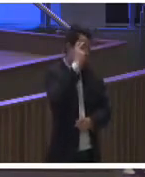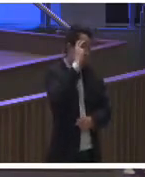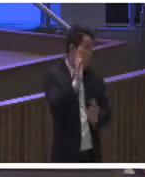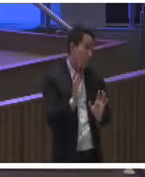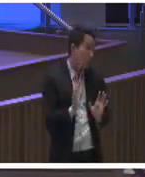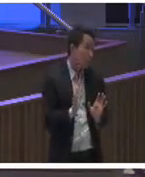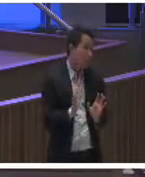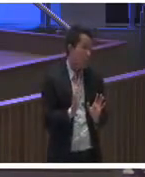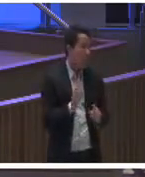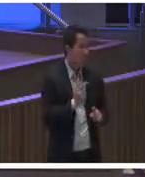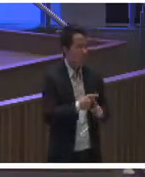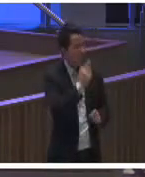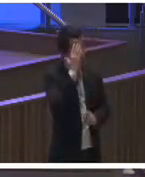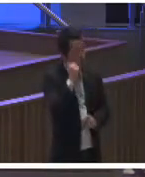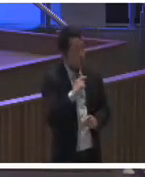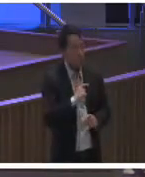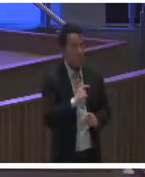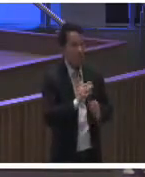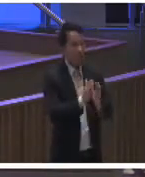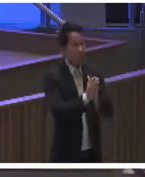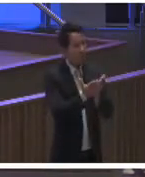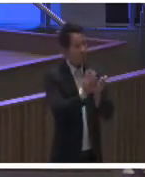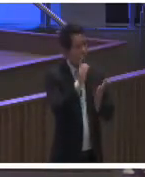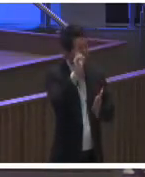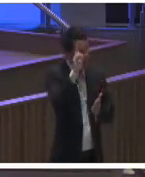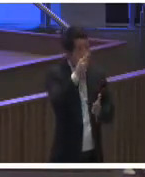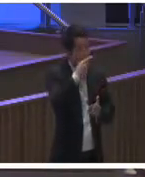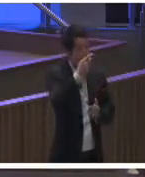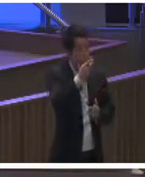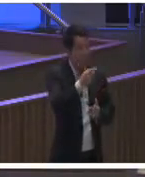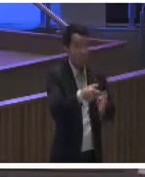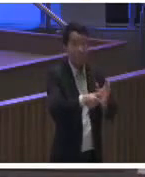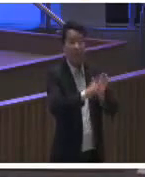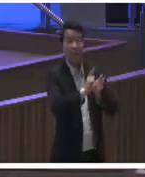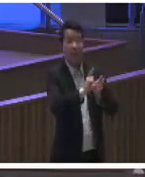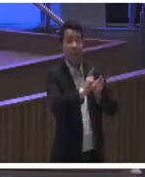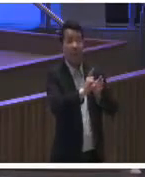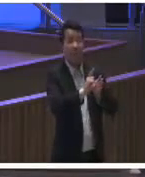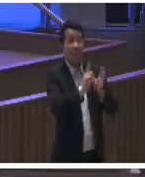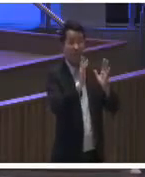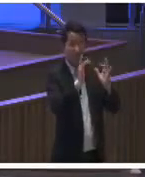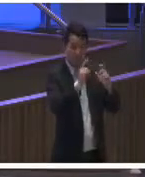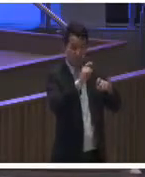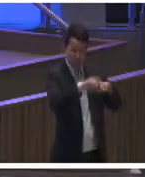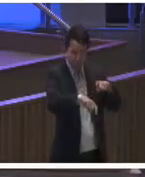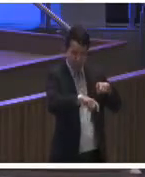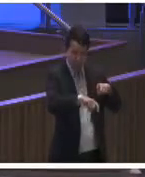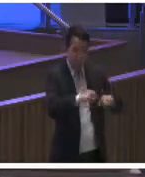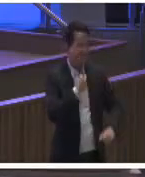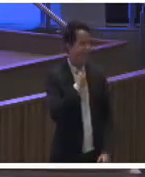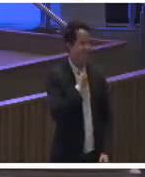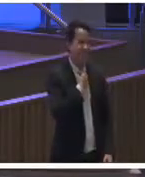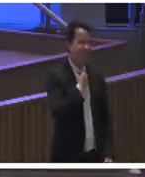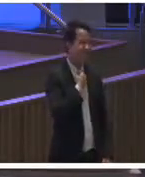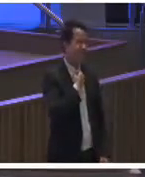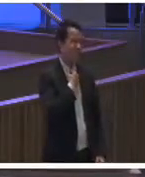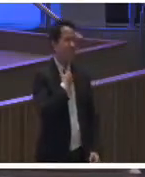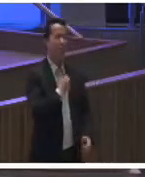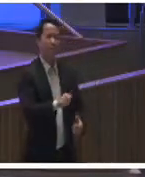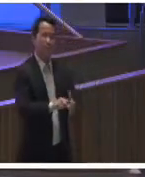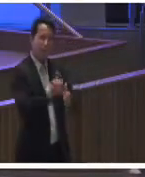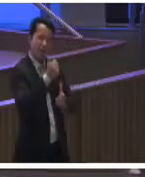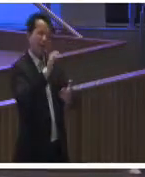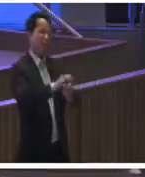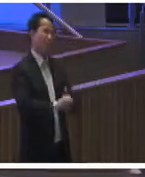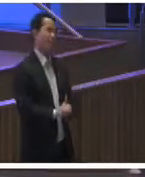Bíblia fala sobre o sexo dentro do casamento, sobre o casamento, não fazia mais parte dos valores da igreja